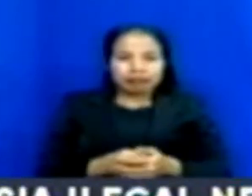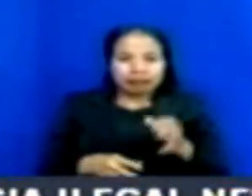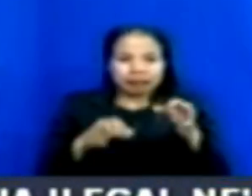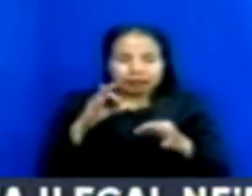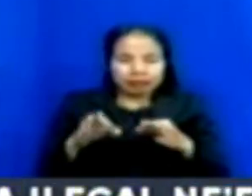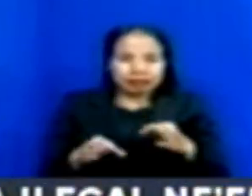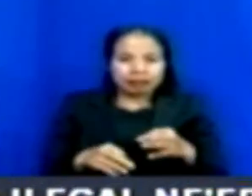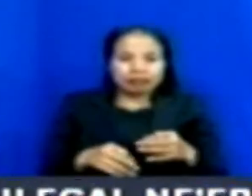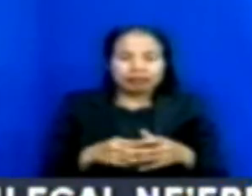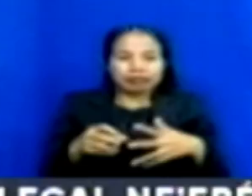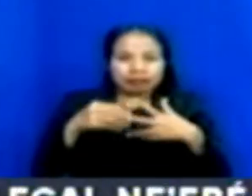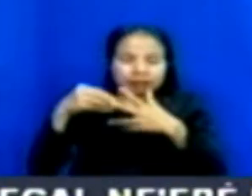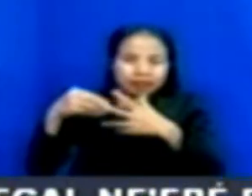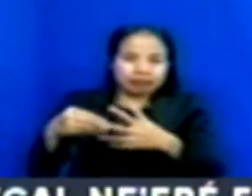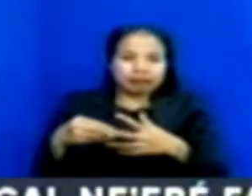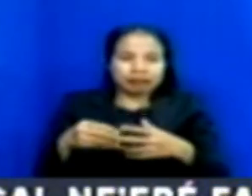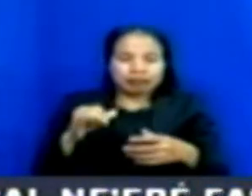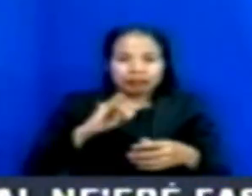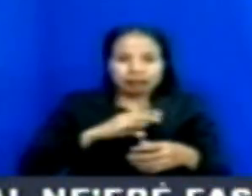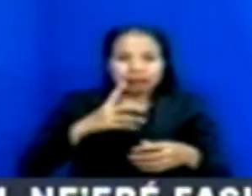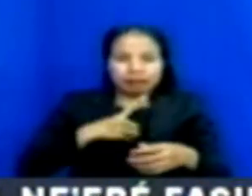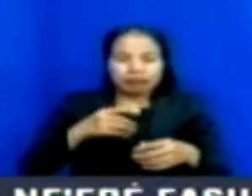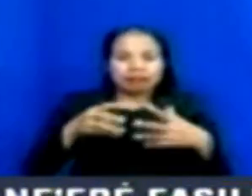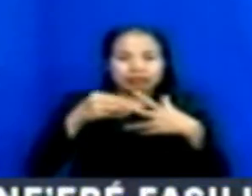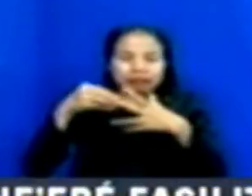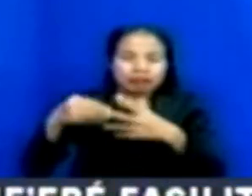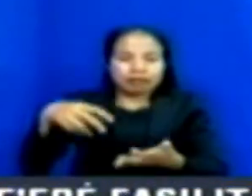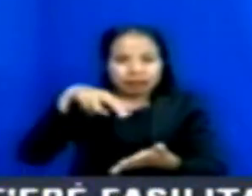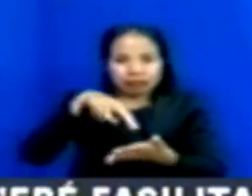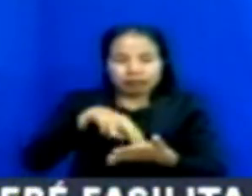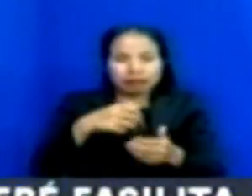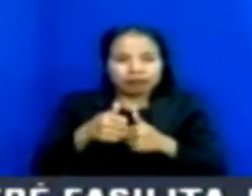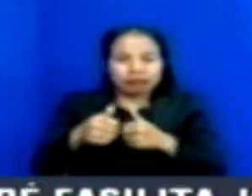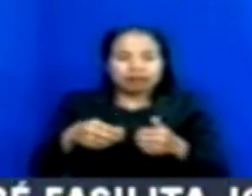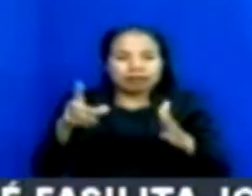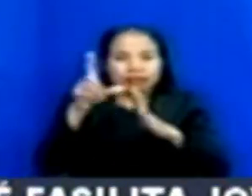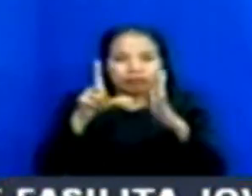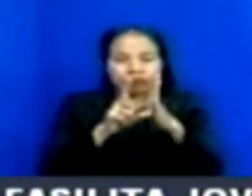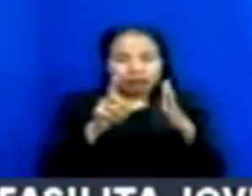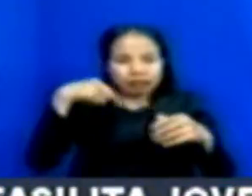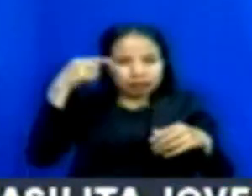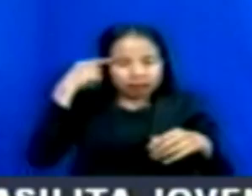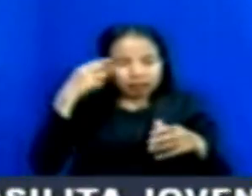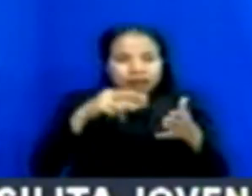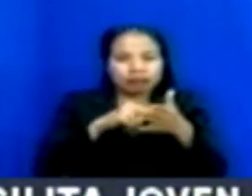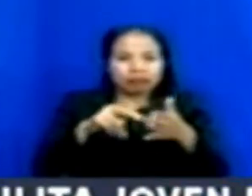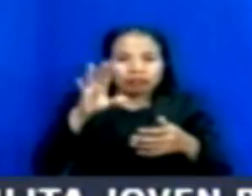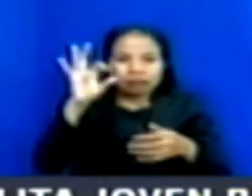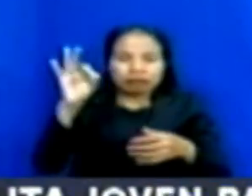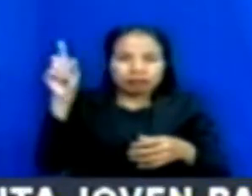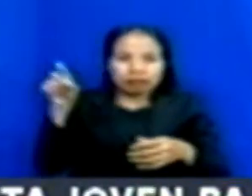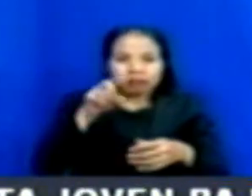Entretanto, identidade único, KID único, né? Estabelece baseio para resolução governo. Número sia